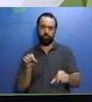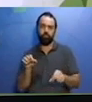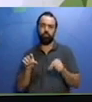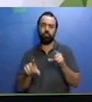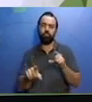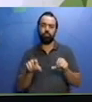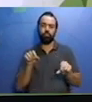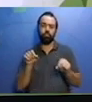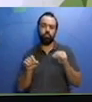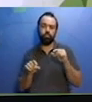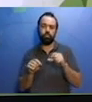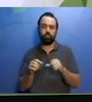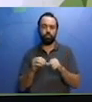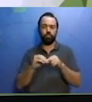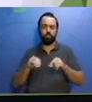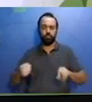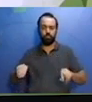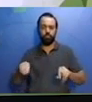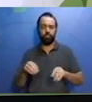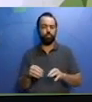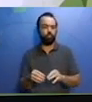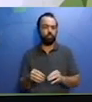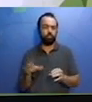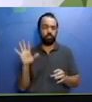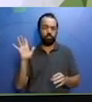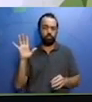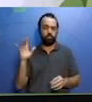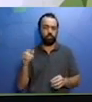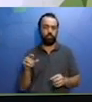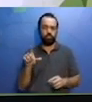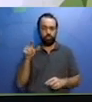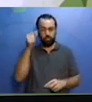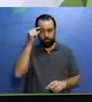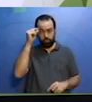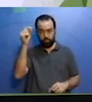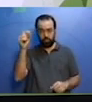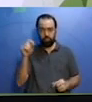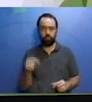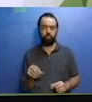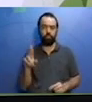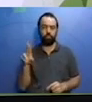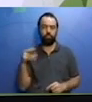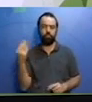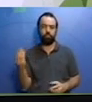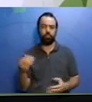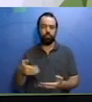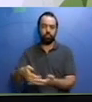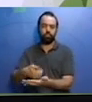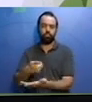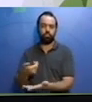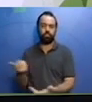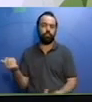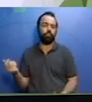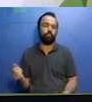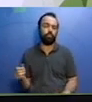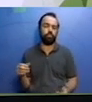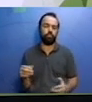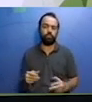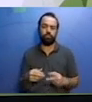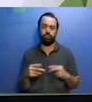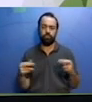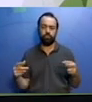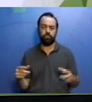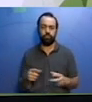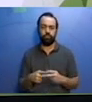como método de separação, as mãos, pinças e até mesmo uma colher, dentre outras